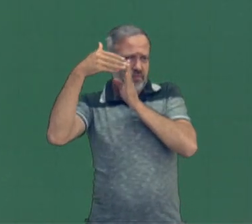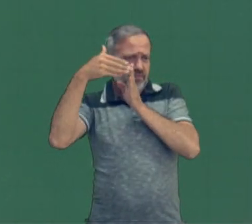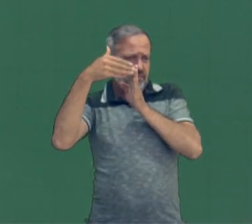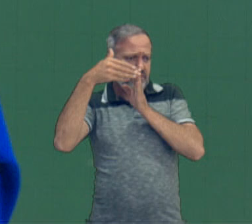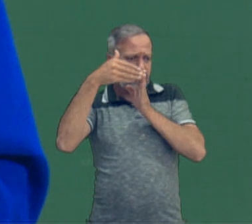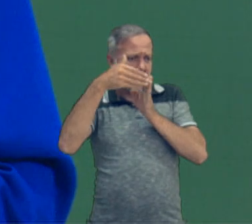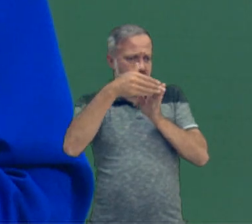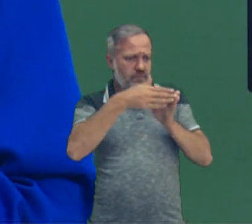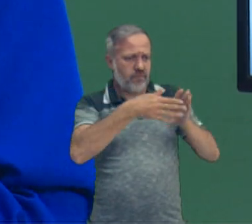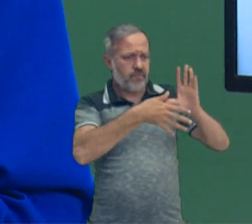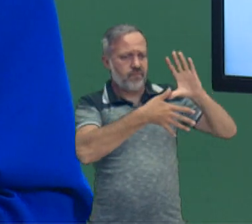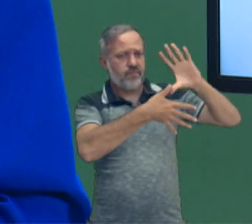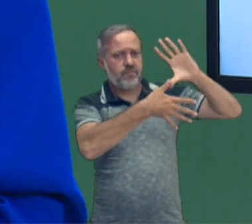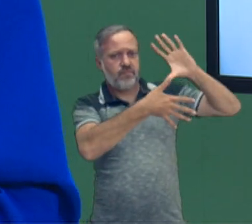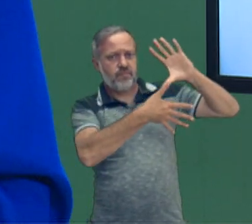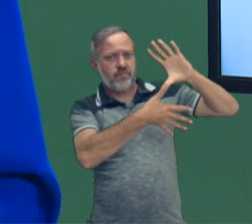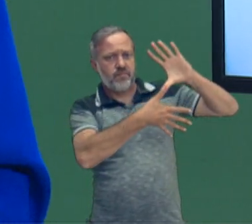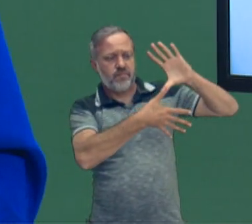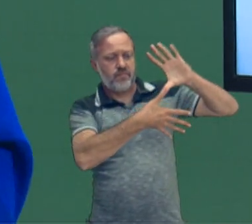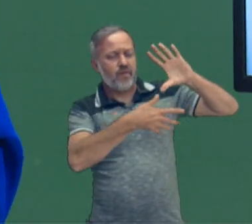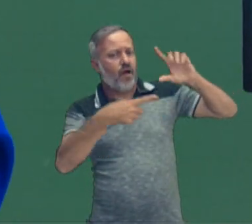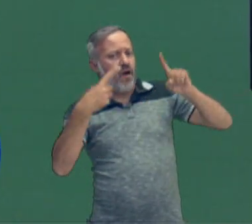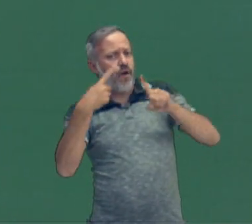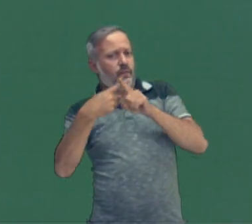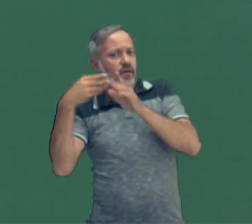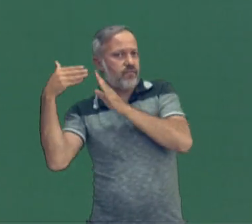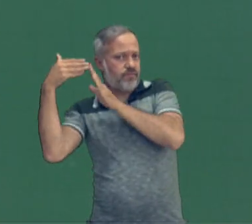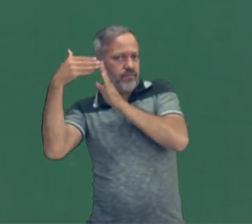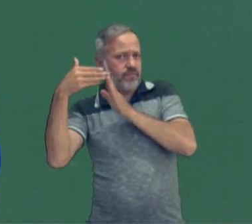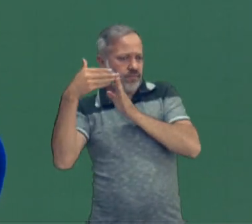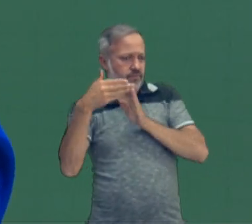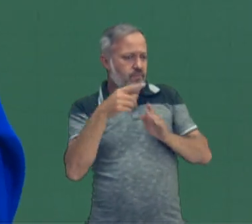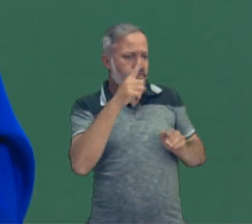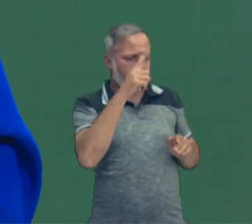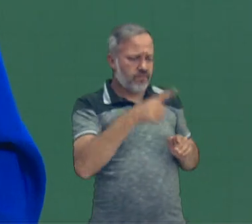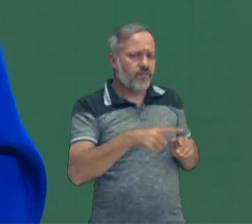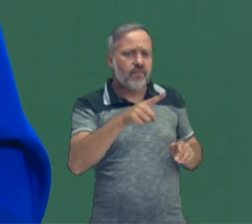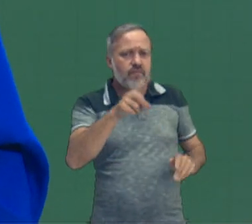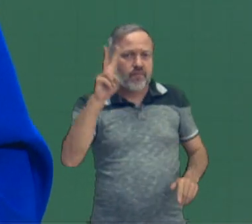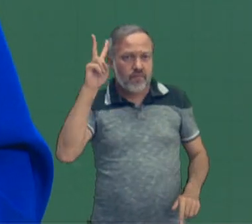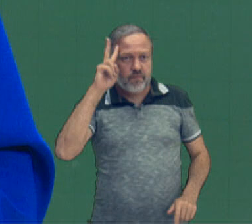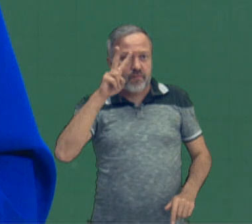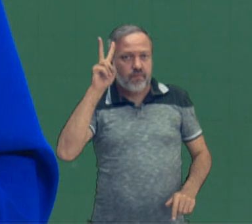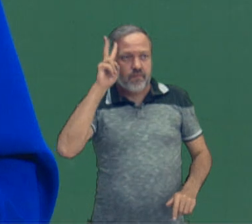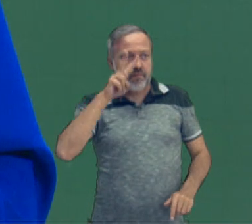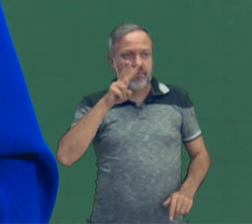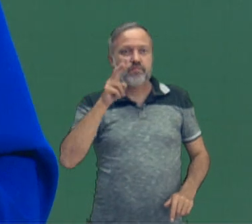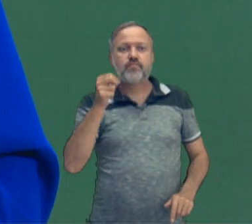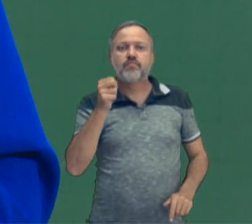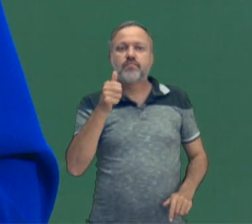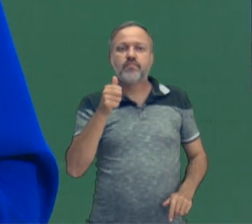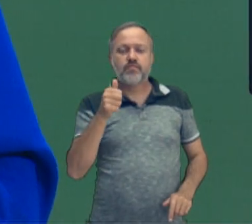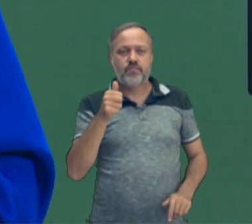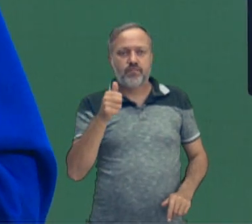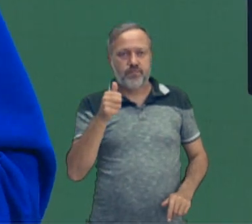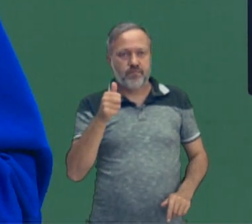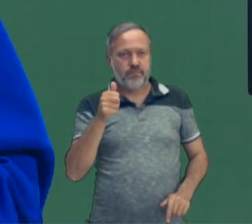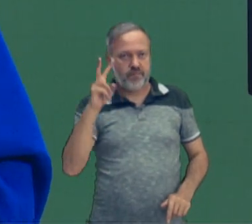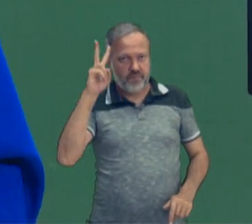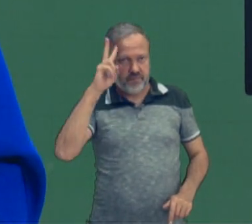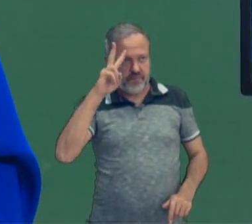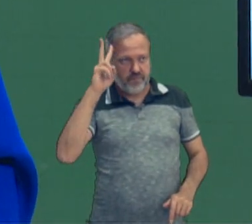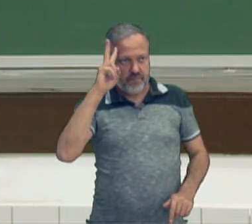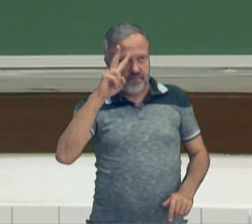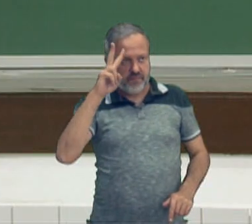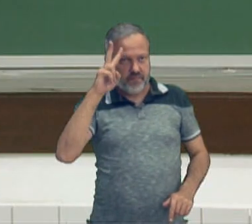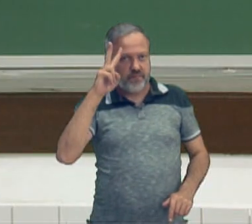América. Por quê? Porque se você for lembrar e pegar um pouquinho da história ali, onde você tem outra